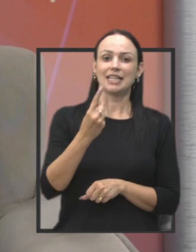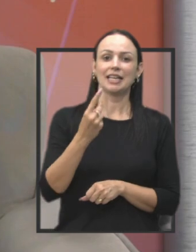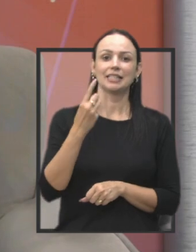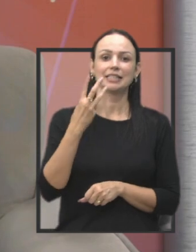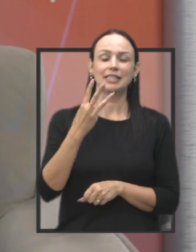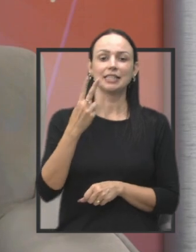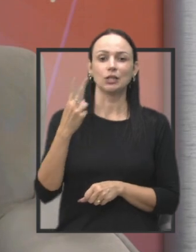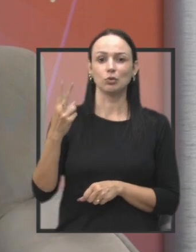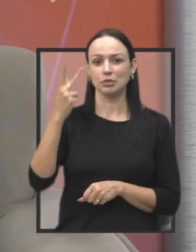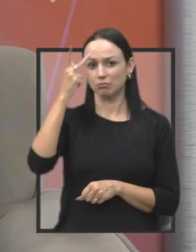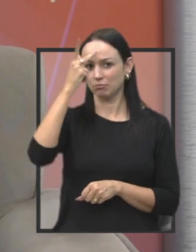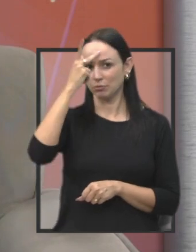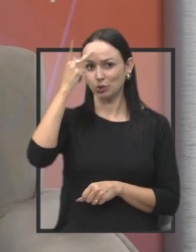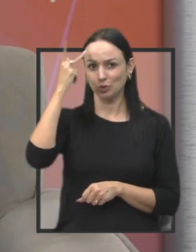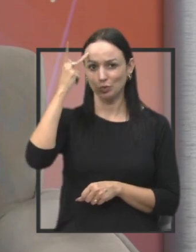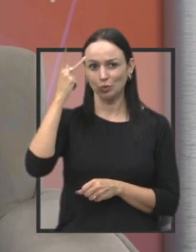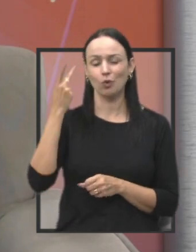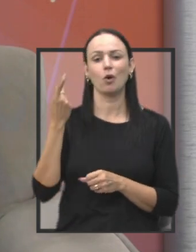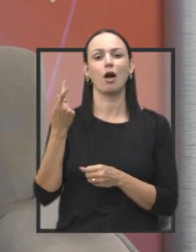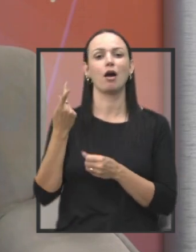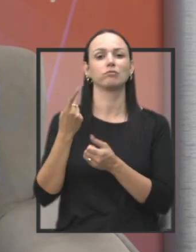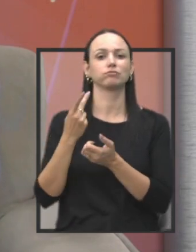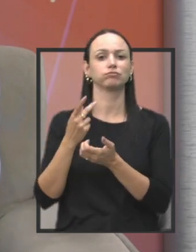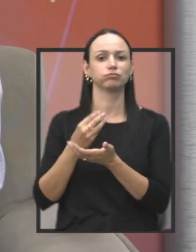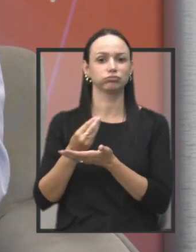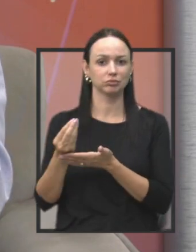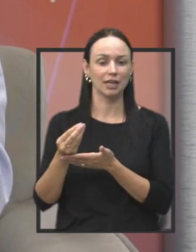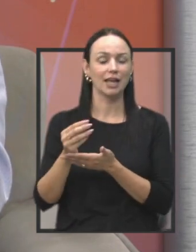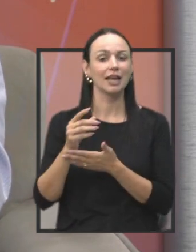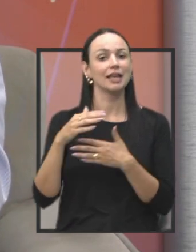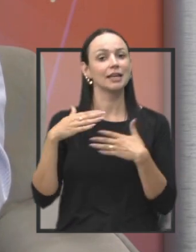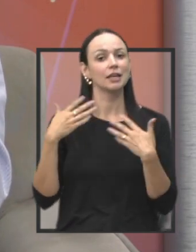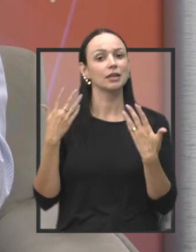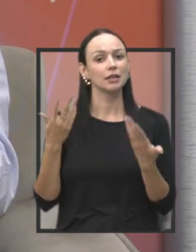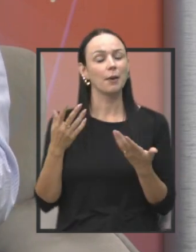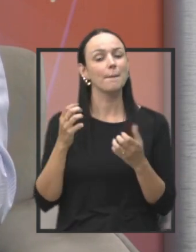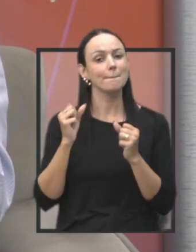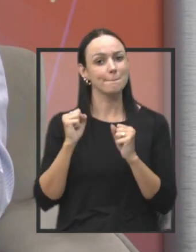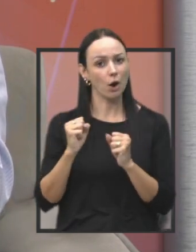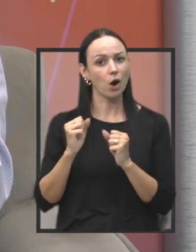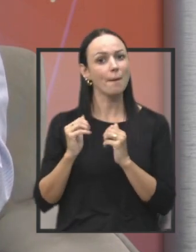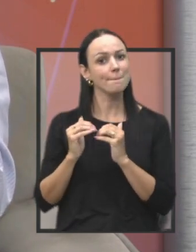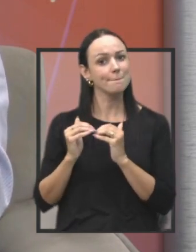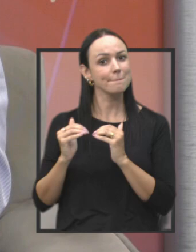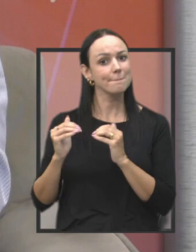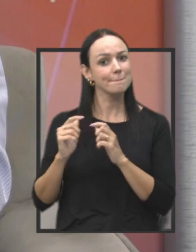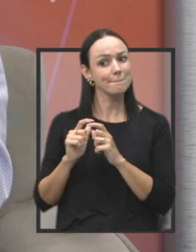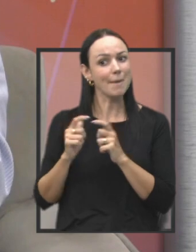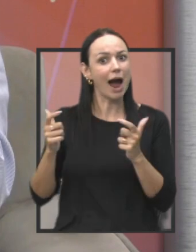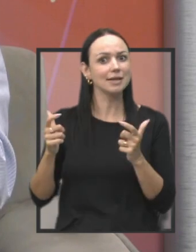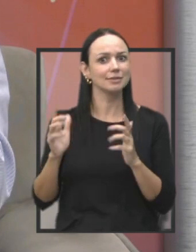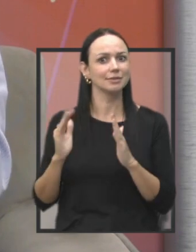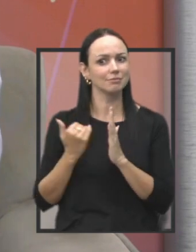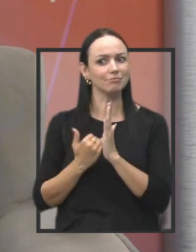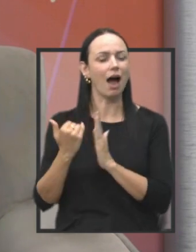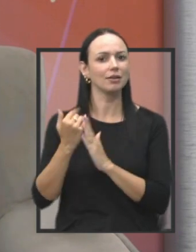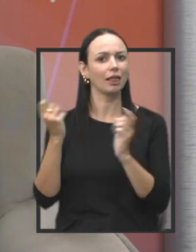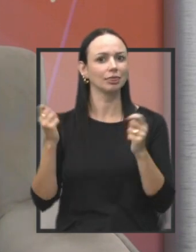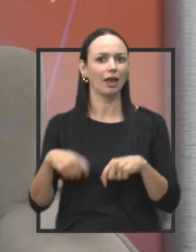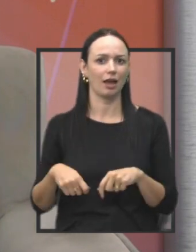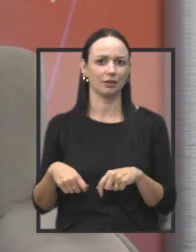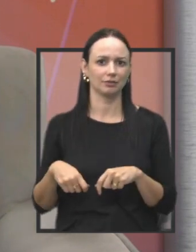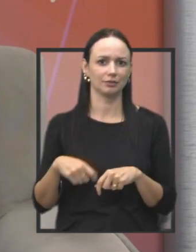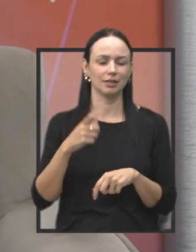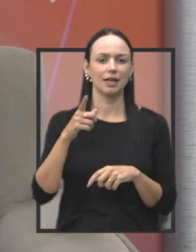132 contribuintes. Quer dizer, esse universo a gente pode aumentar. Para isso, a Receita,